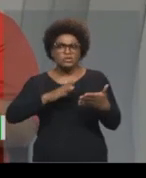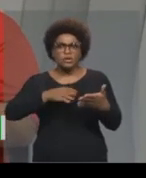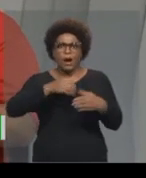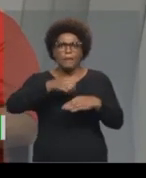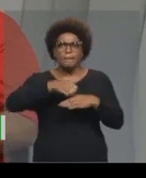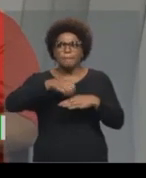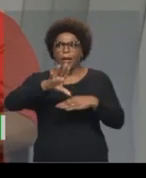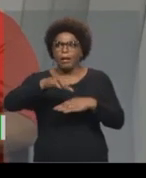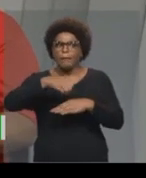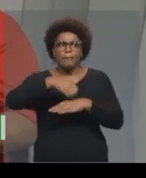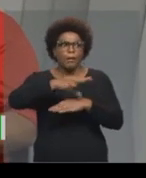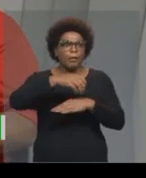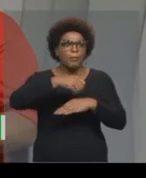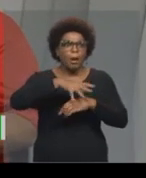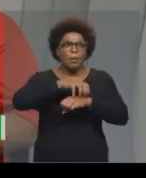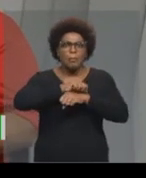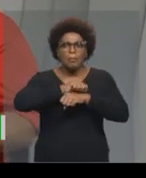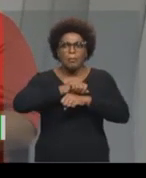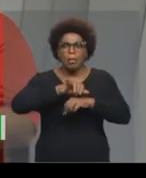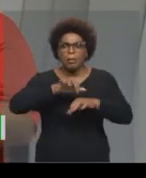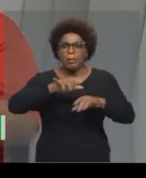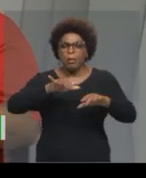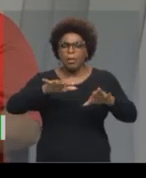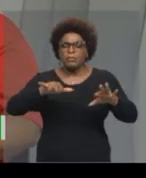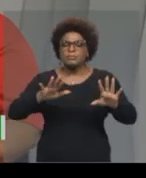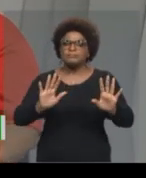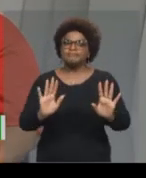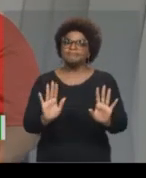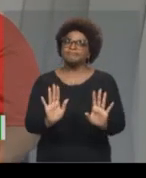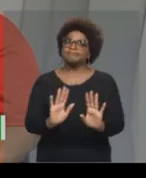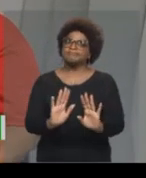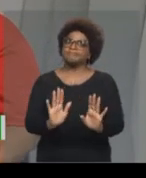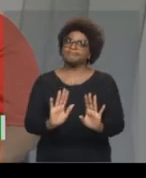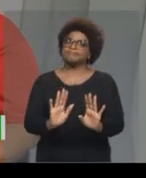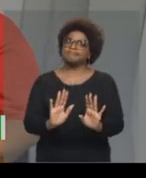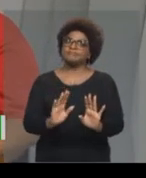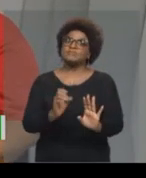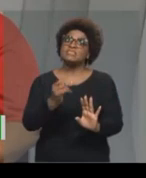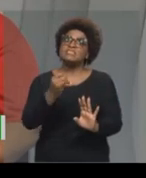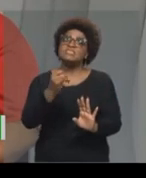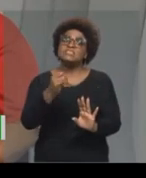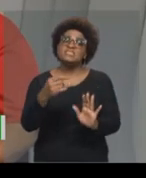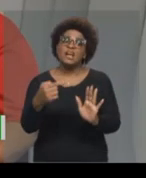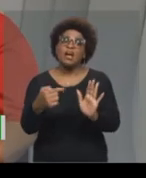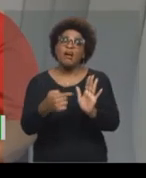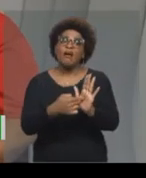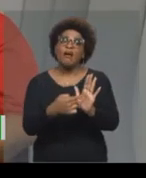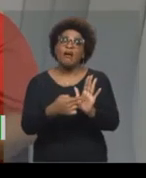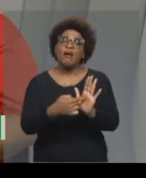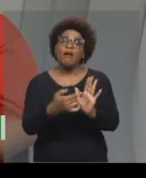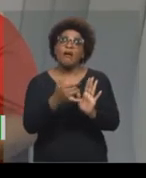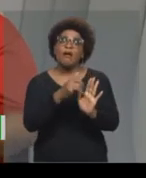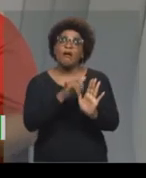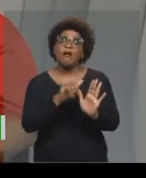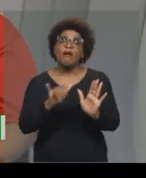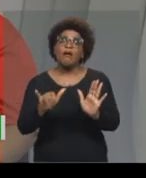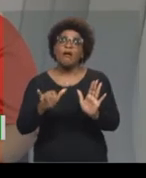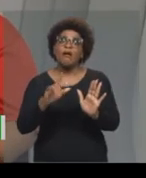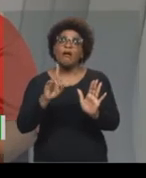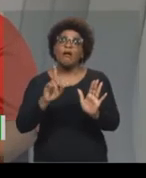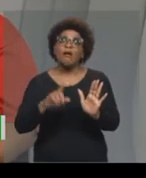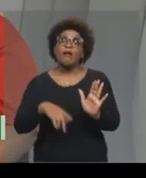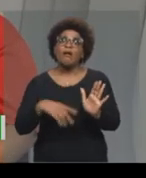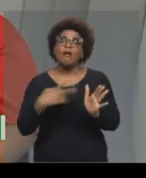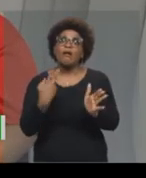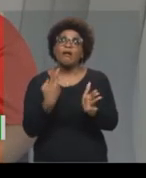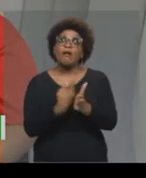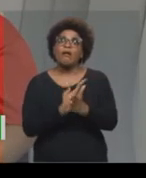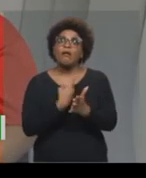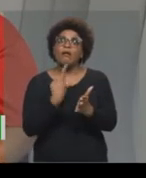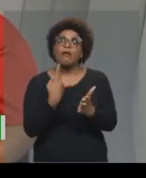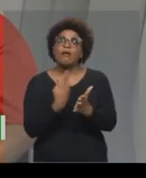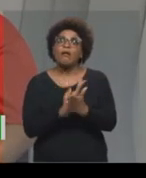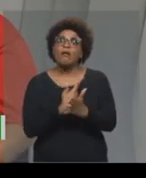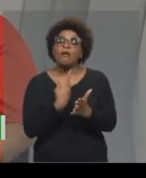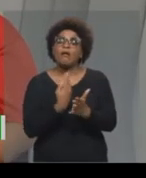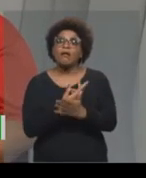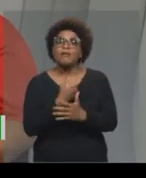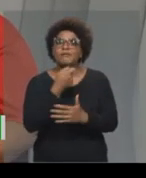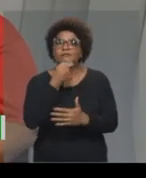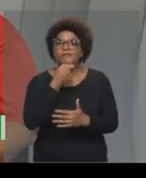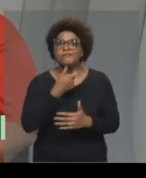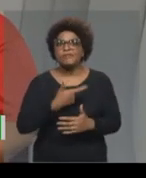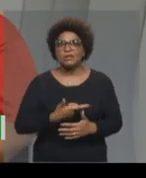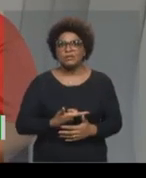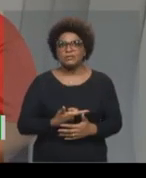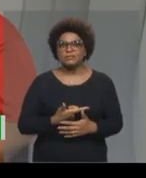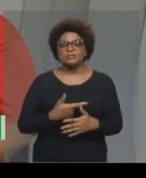vai repassando. E se aquela notícia estiver falando uma informação errada, né? Então,